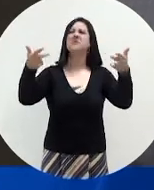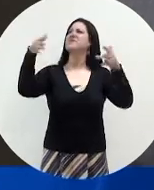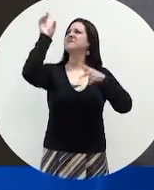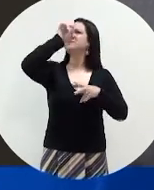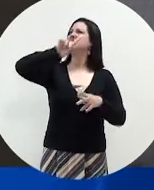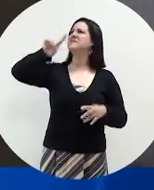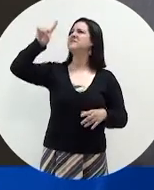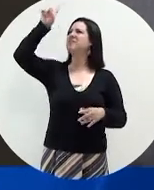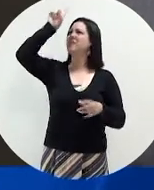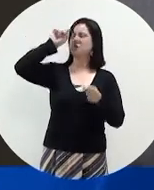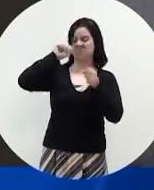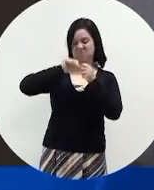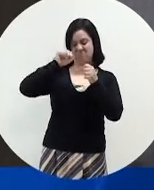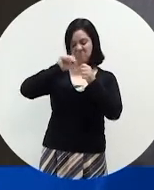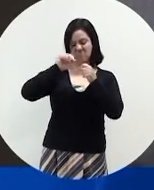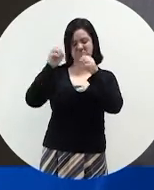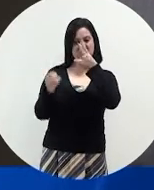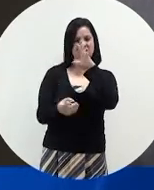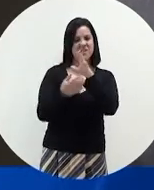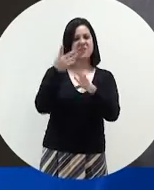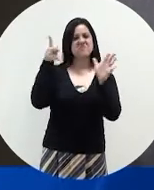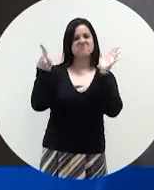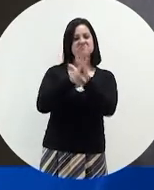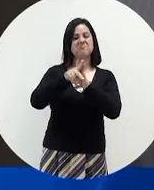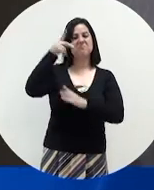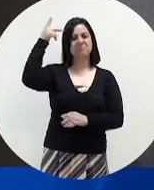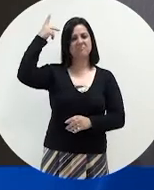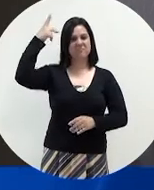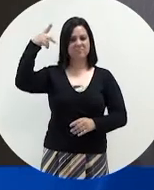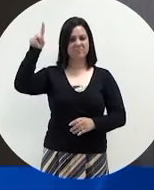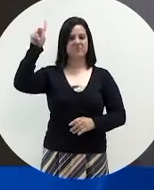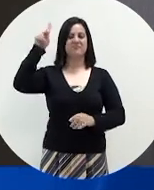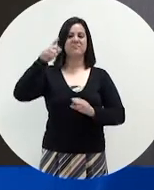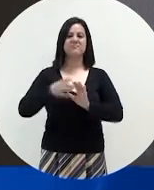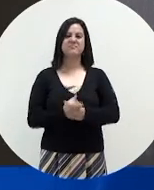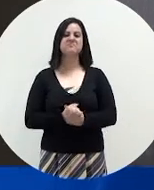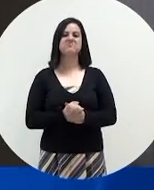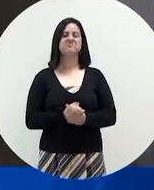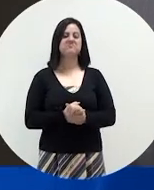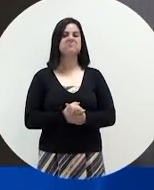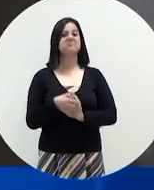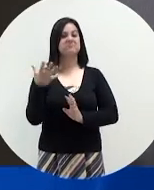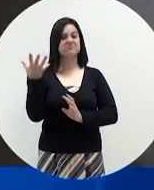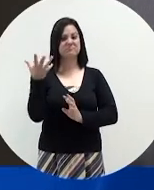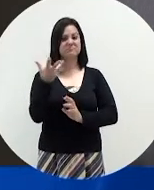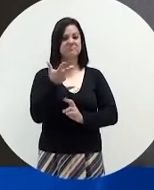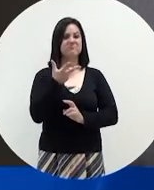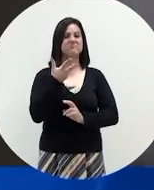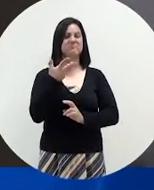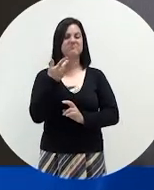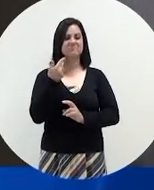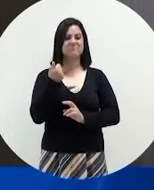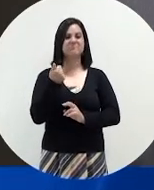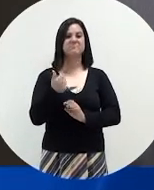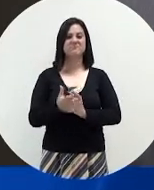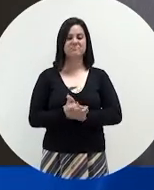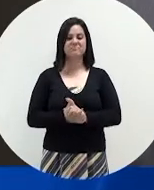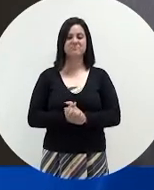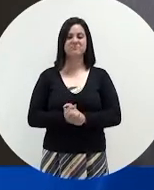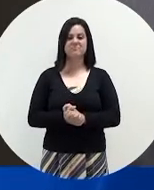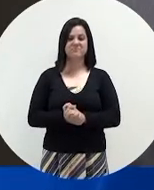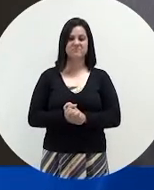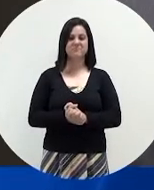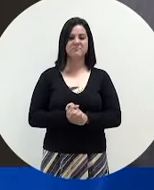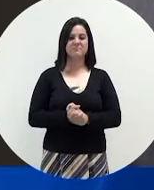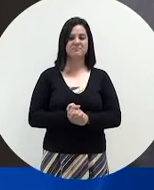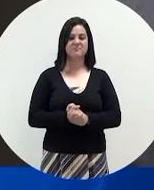as visíveis e as invisíveis, sejam tronos, sejam soberanias, quer principados, quer